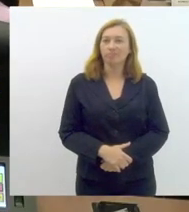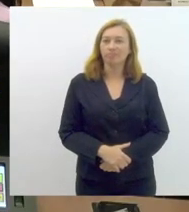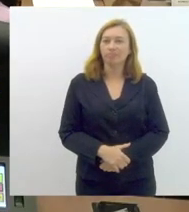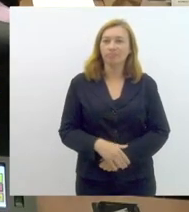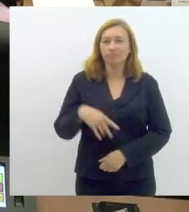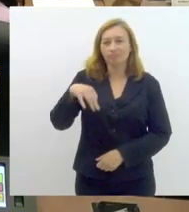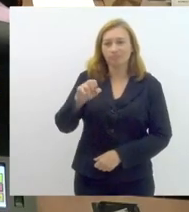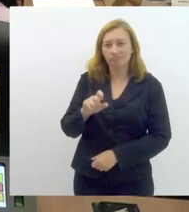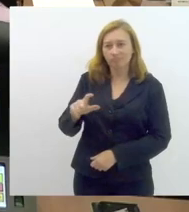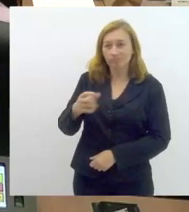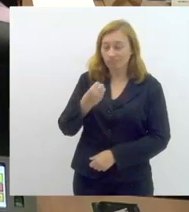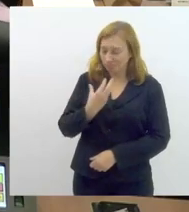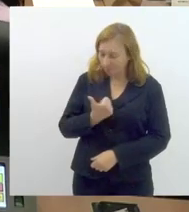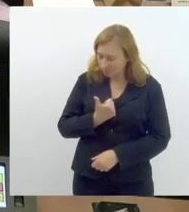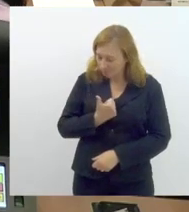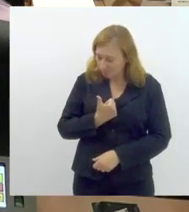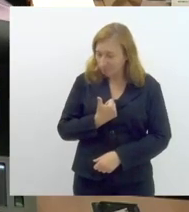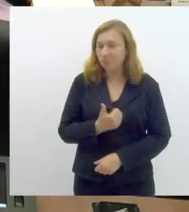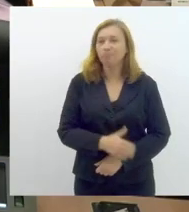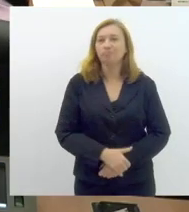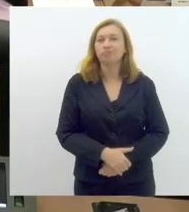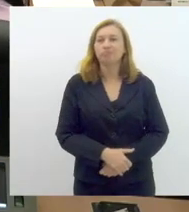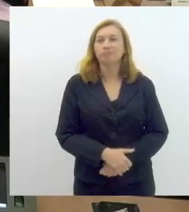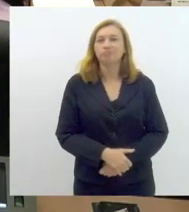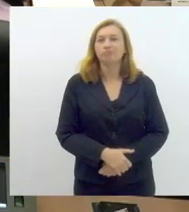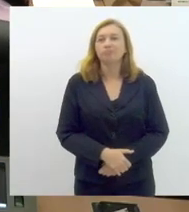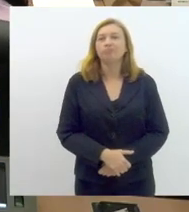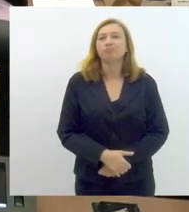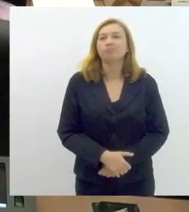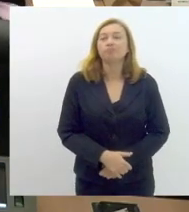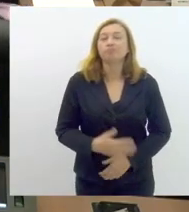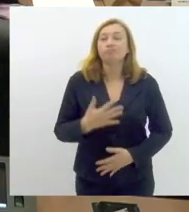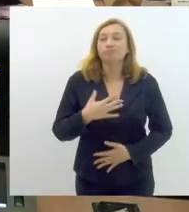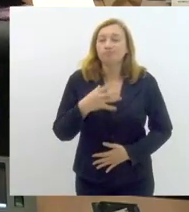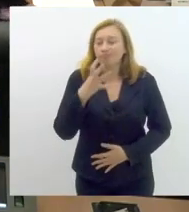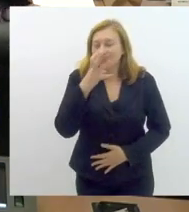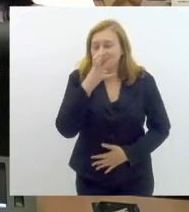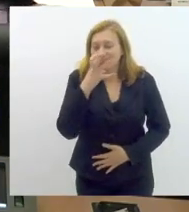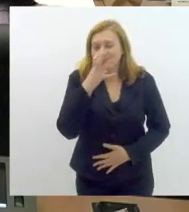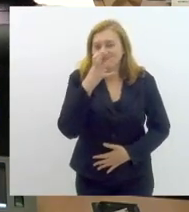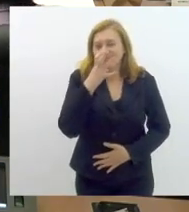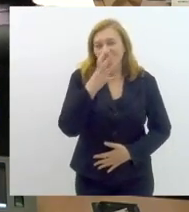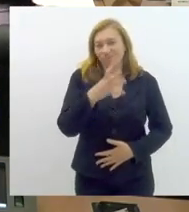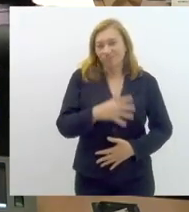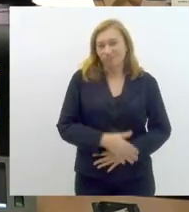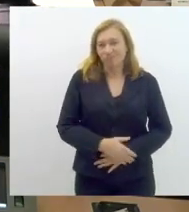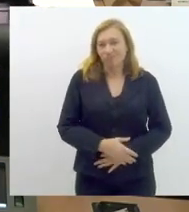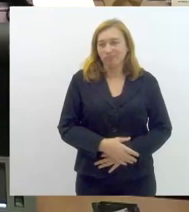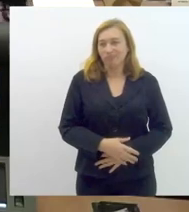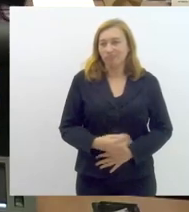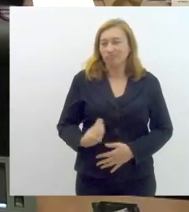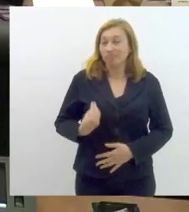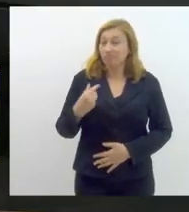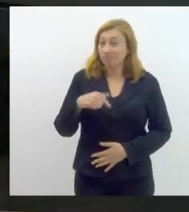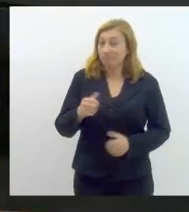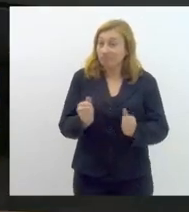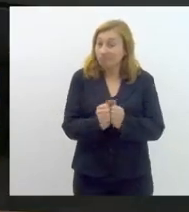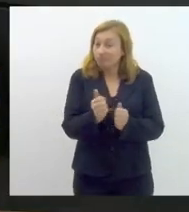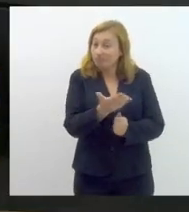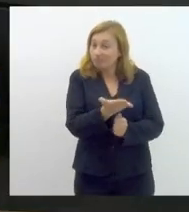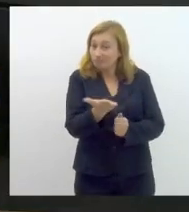Oh, pois bem, estou encantado de participar com